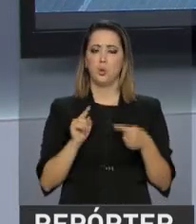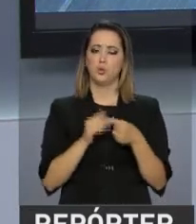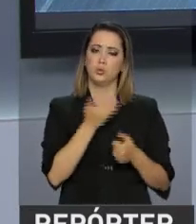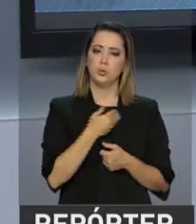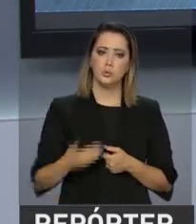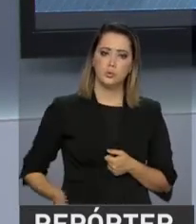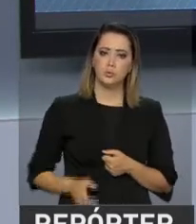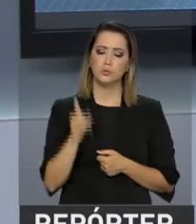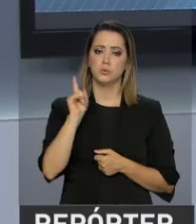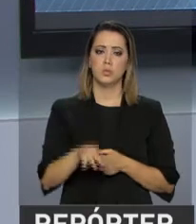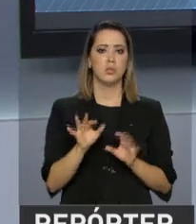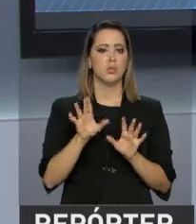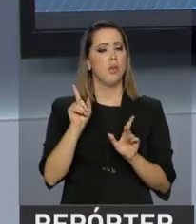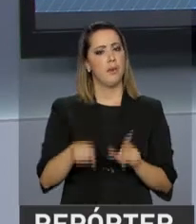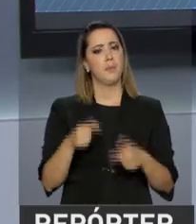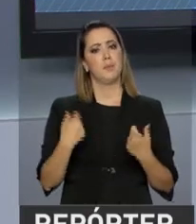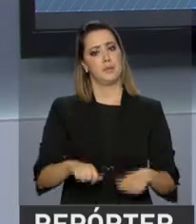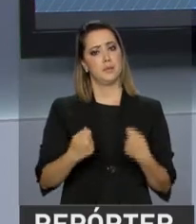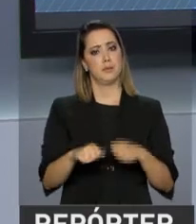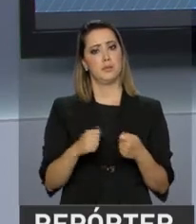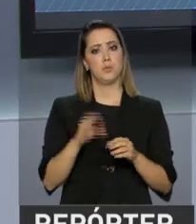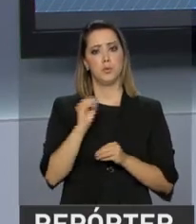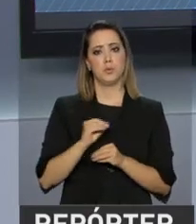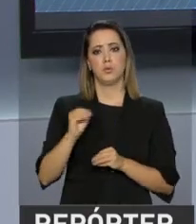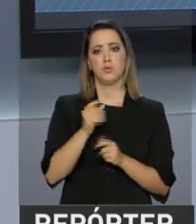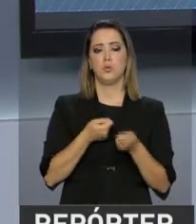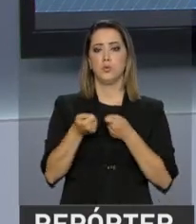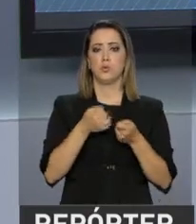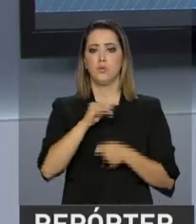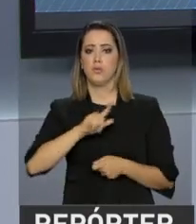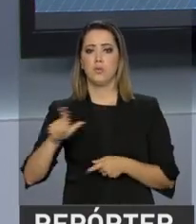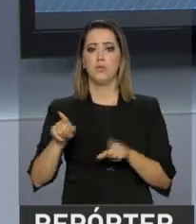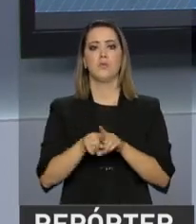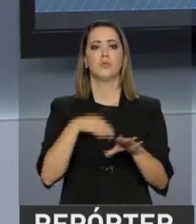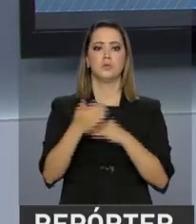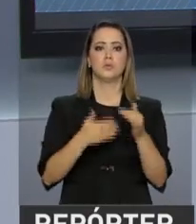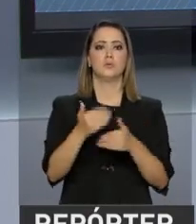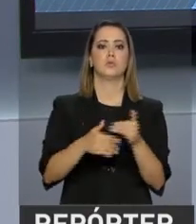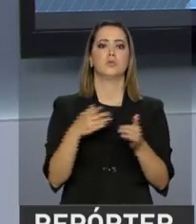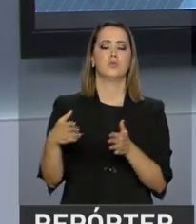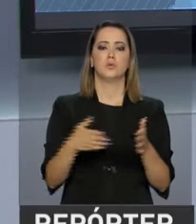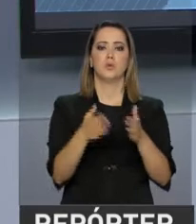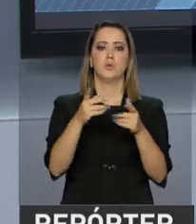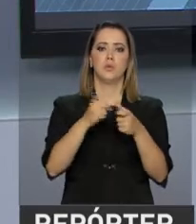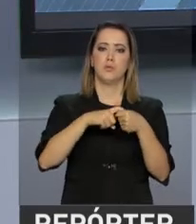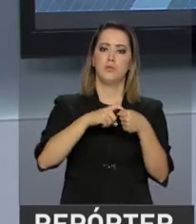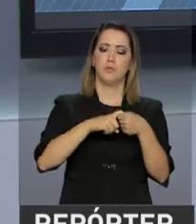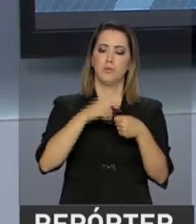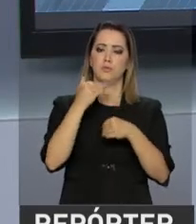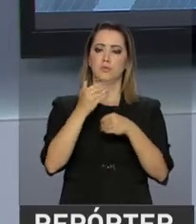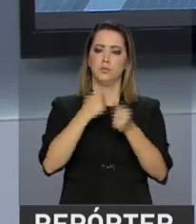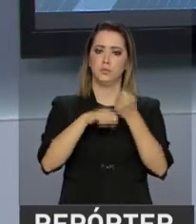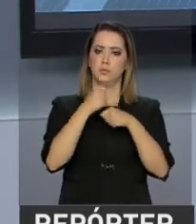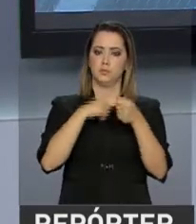de acordo com o governo a medida absolutamente necessária para a preservação do ajuste fiscal ea manutenção da trajetória de recuperação da